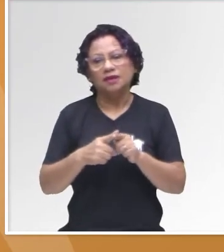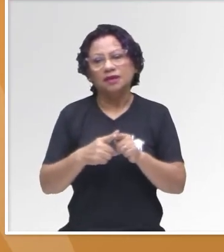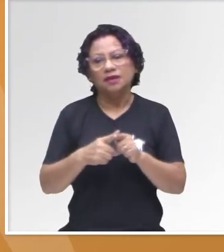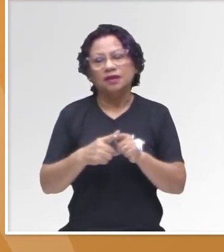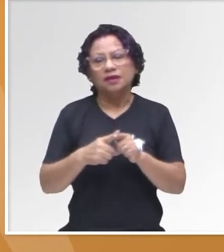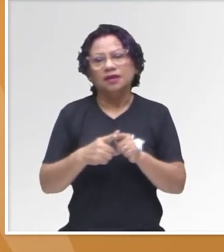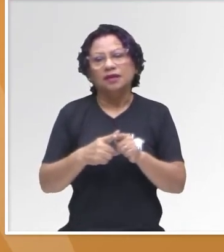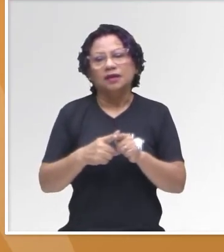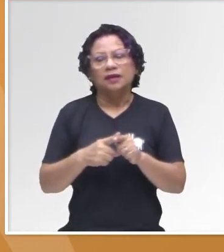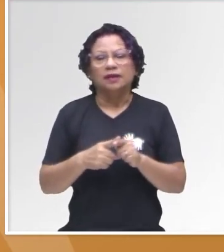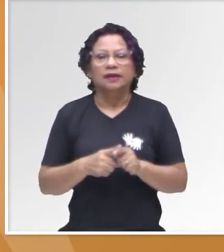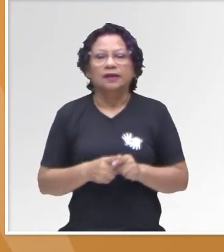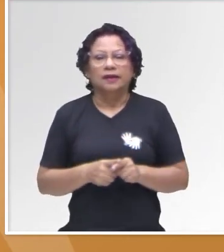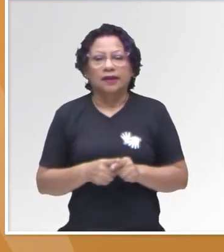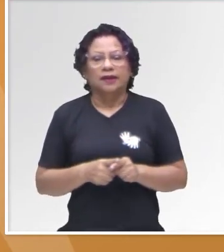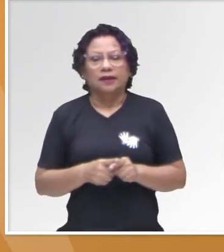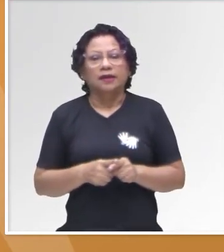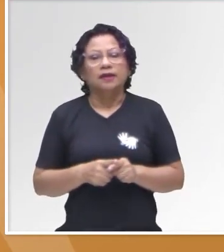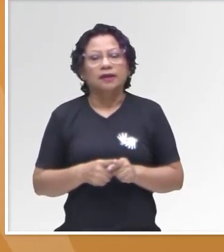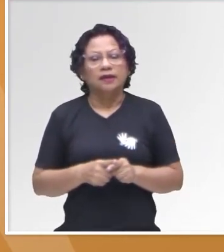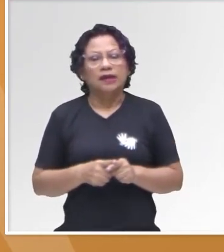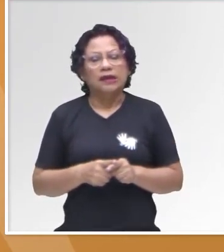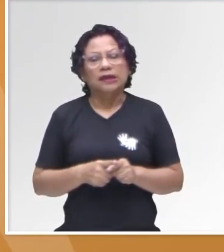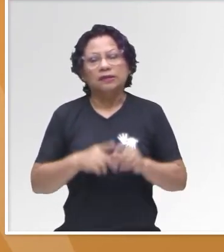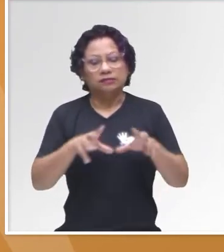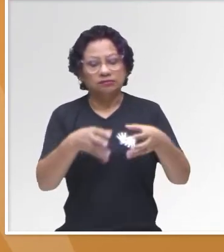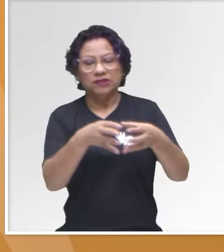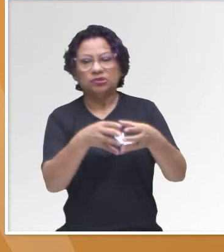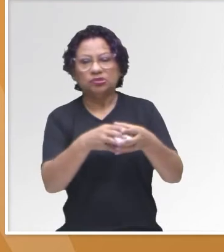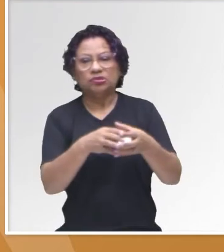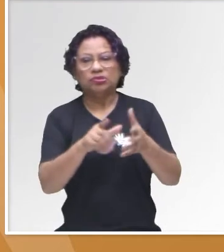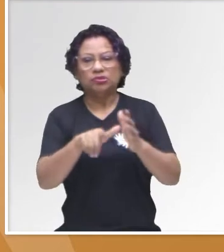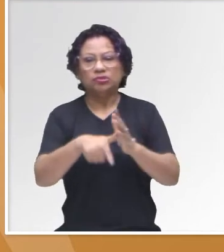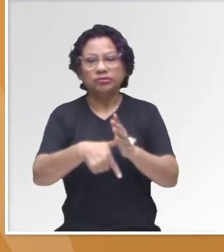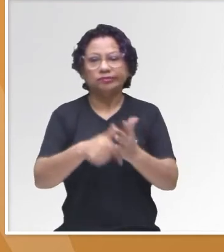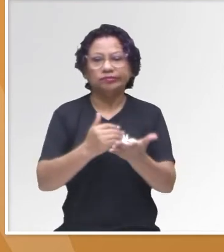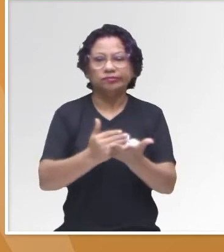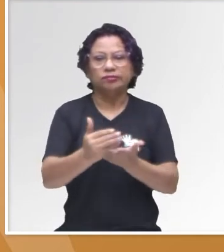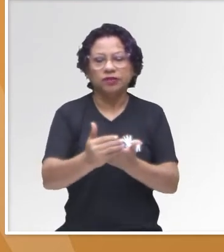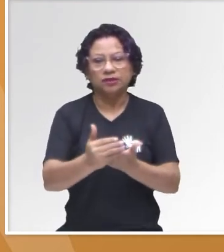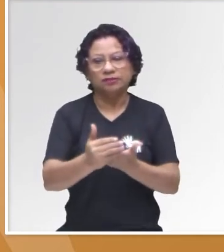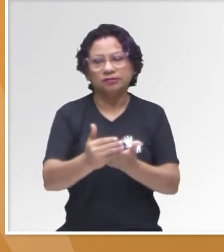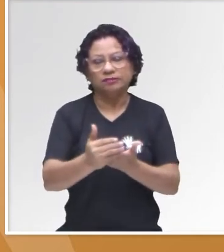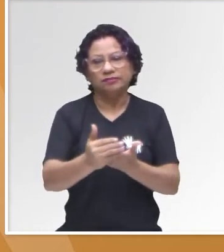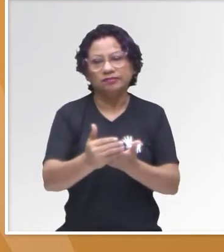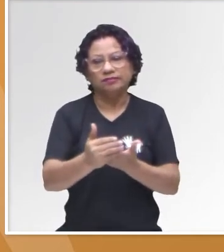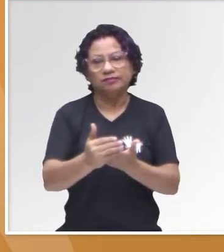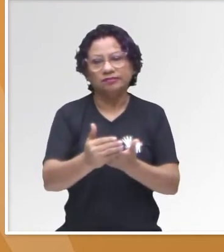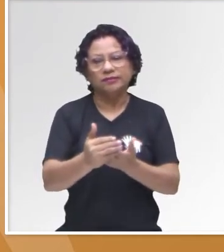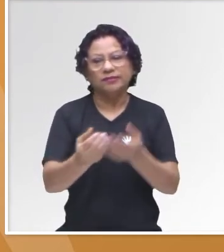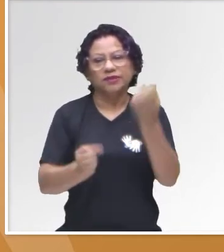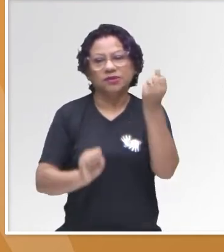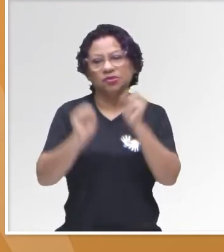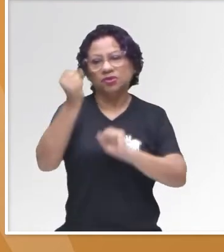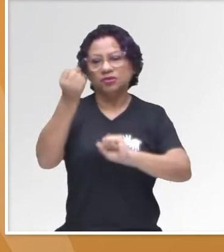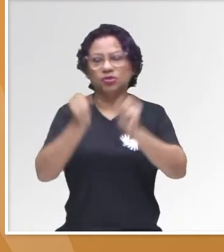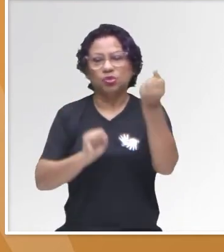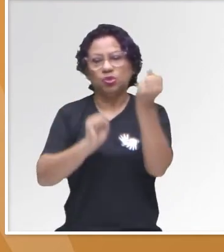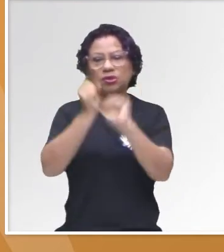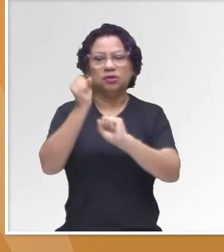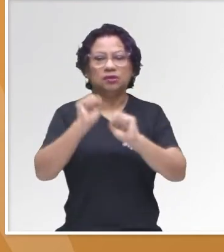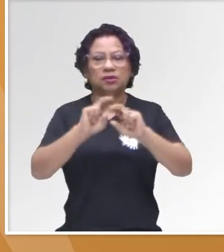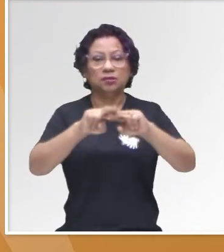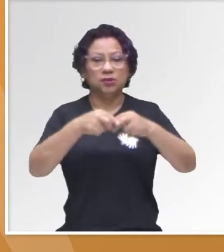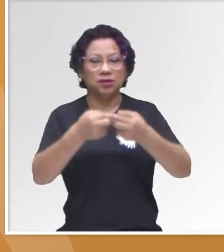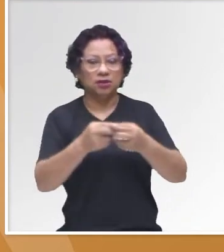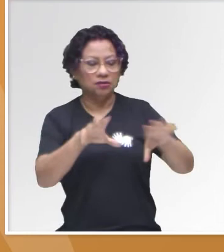Industrial no continente europeu, né? Então, esses países eles têm em comum também isso, né? A questão da industrialização, né?